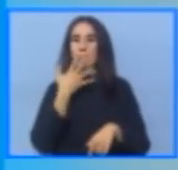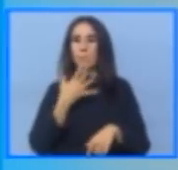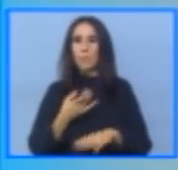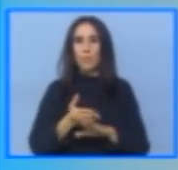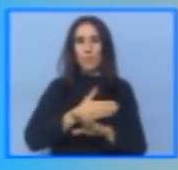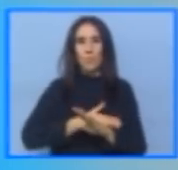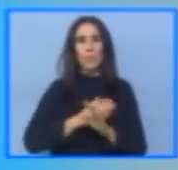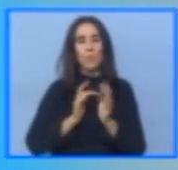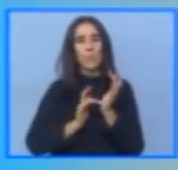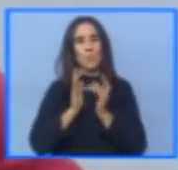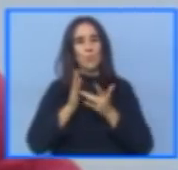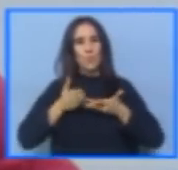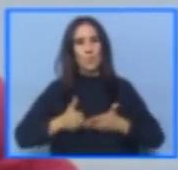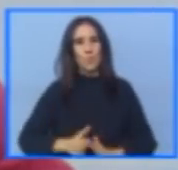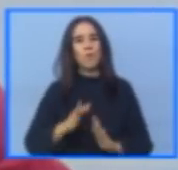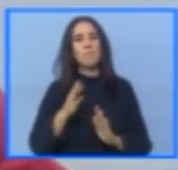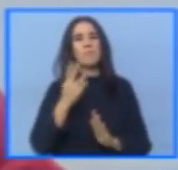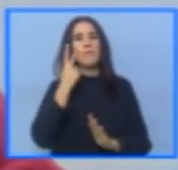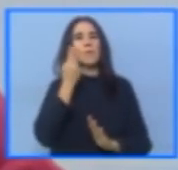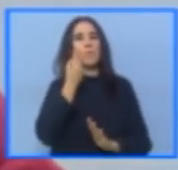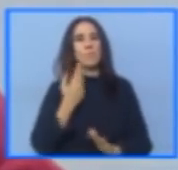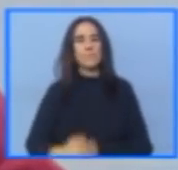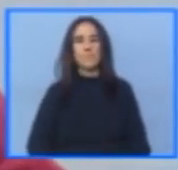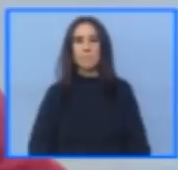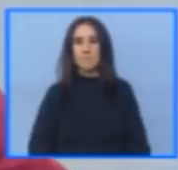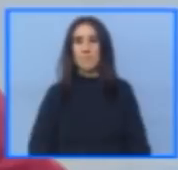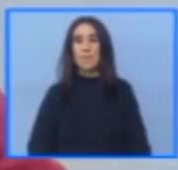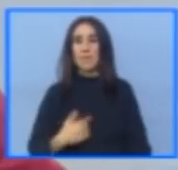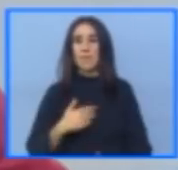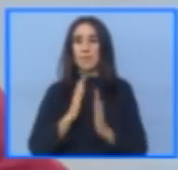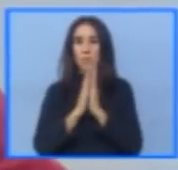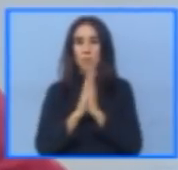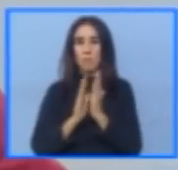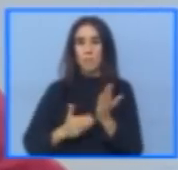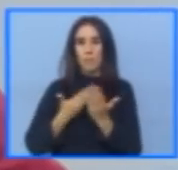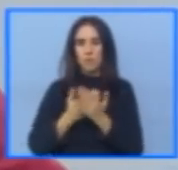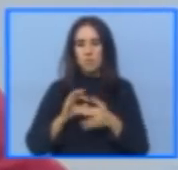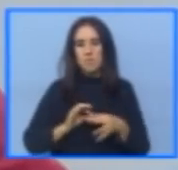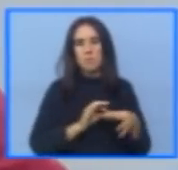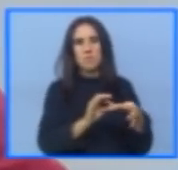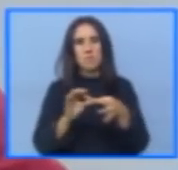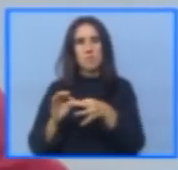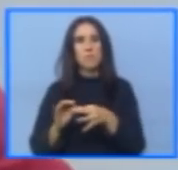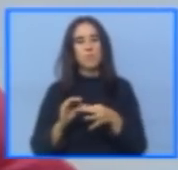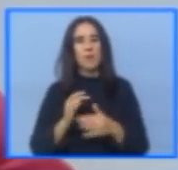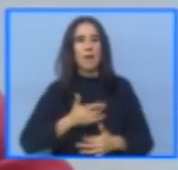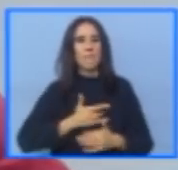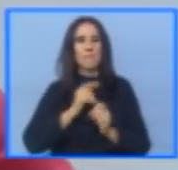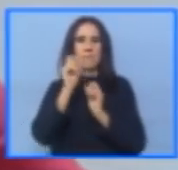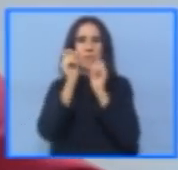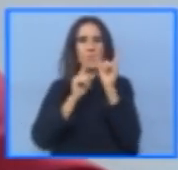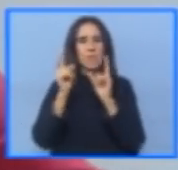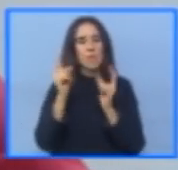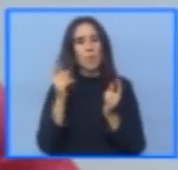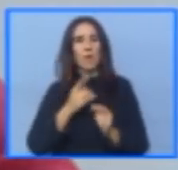a ser vivido? Nós estamos a vivê-lo em sintonia com a proposta diocesana, movidos pela estrela do amor, ou pela estrela que